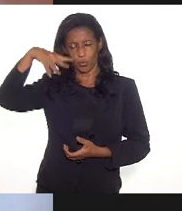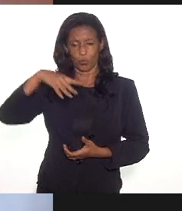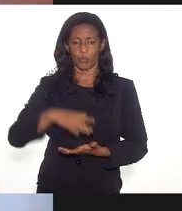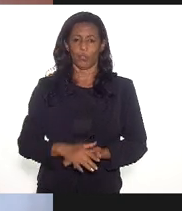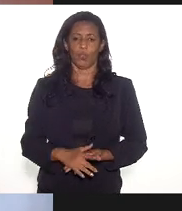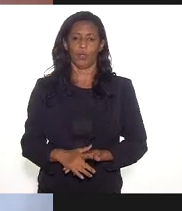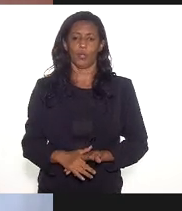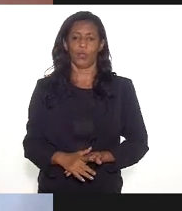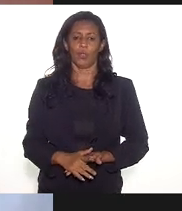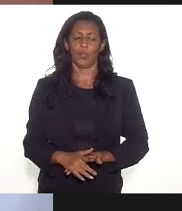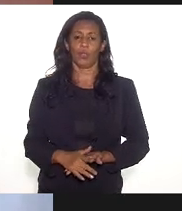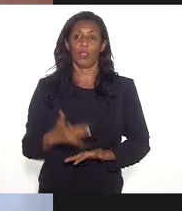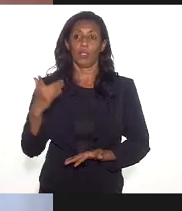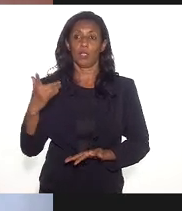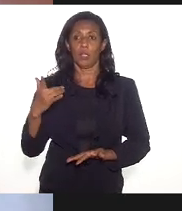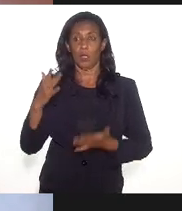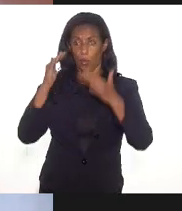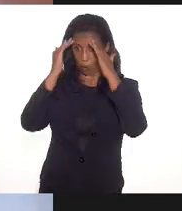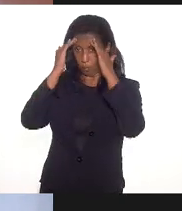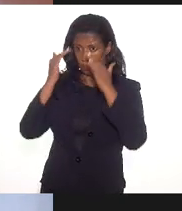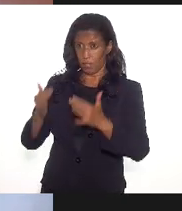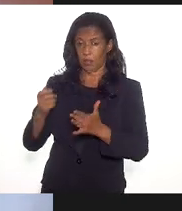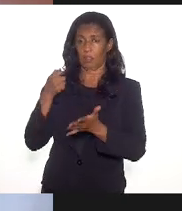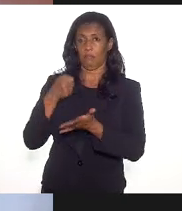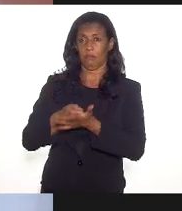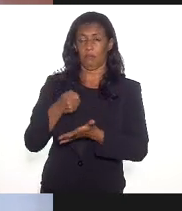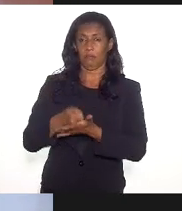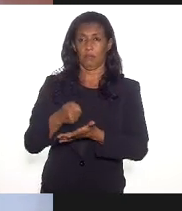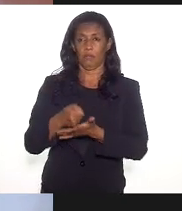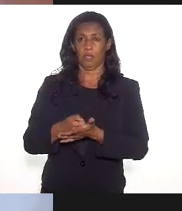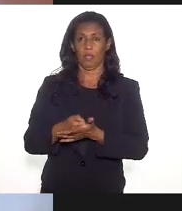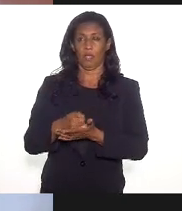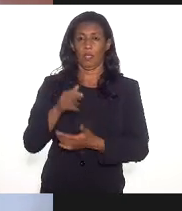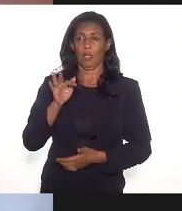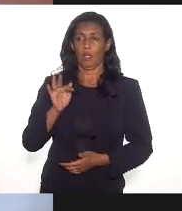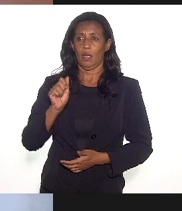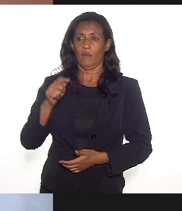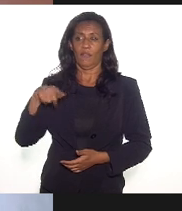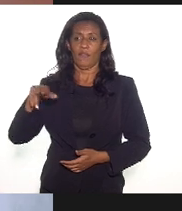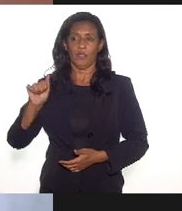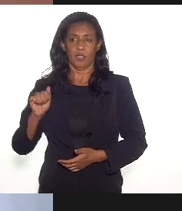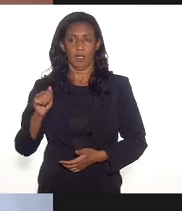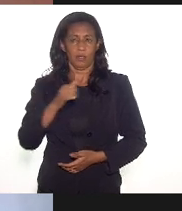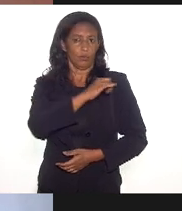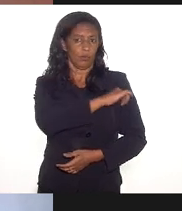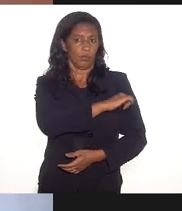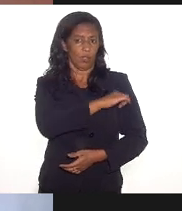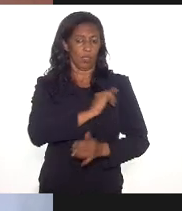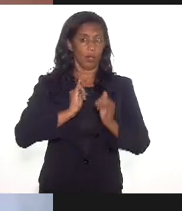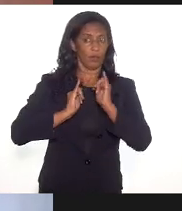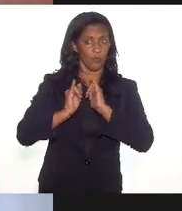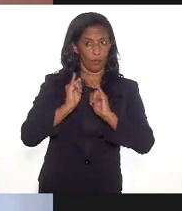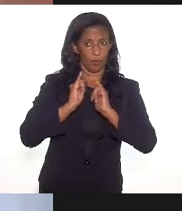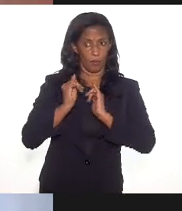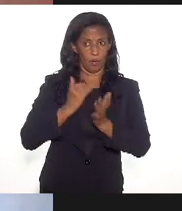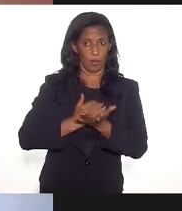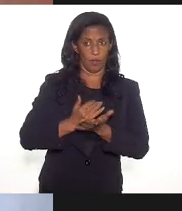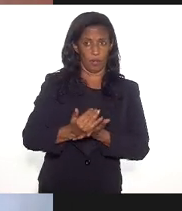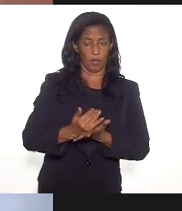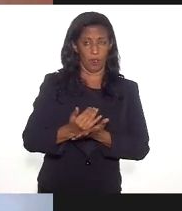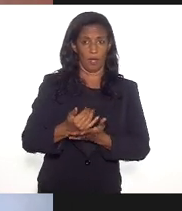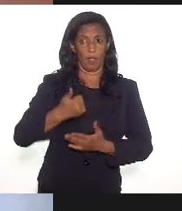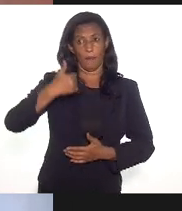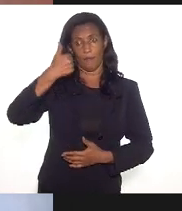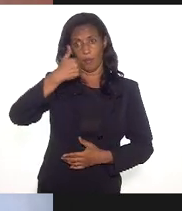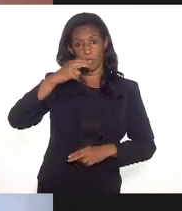dizendo que, atendendo à determinação da Secretaria de Fazenda do Estado do Rio de Janeiro, informamos que, a partir de 1º de